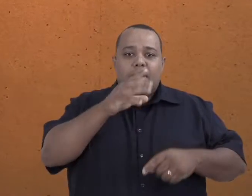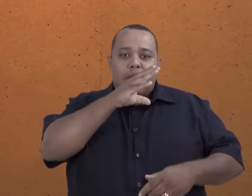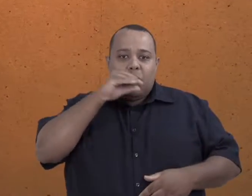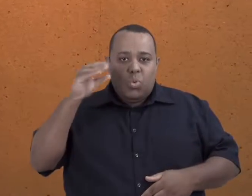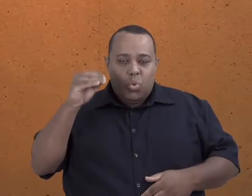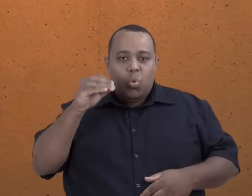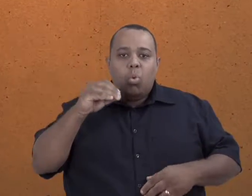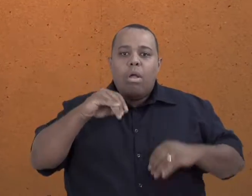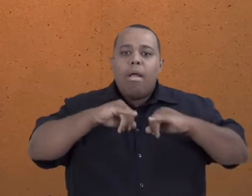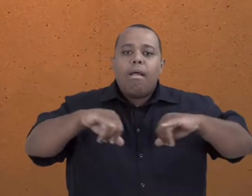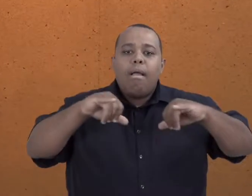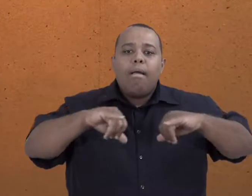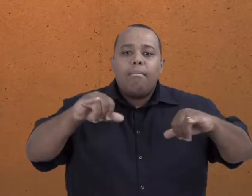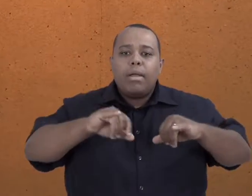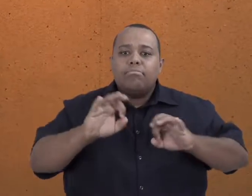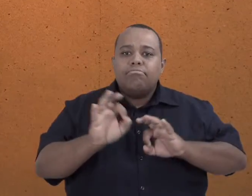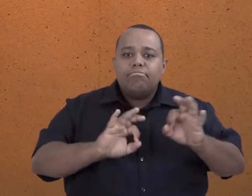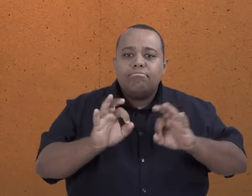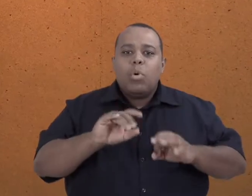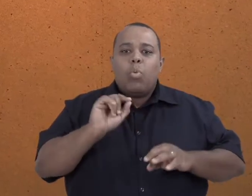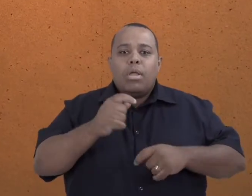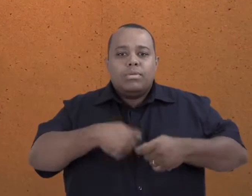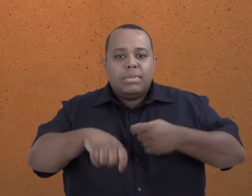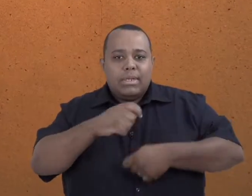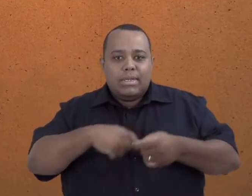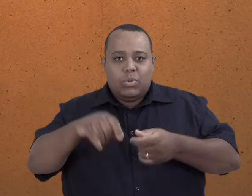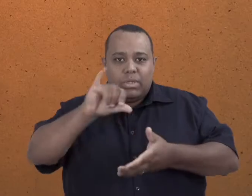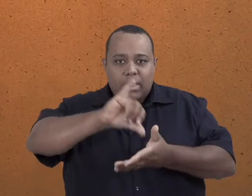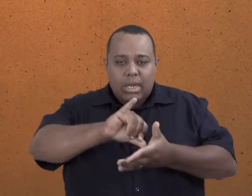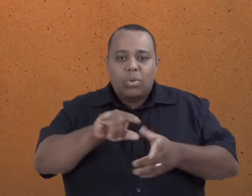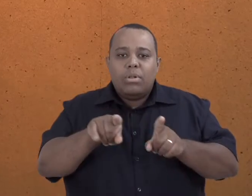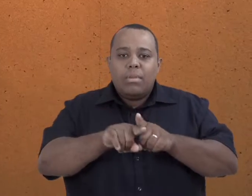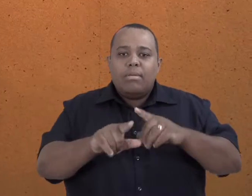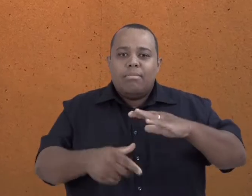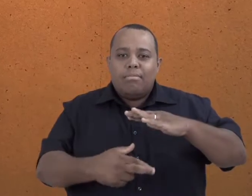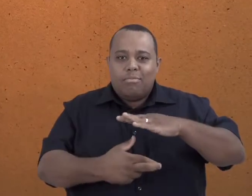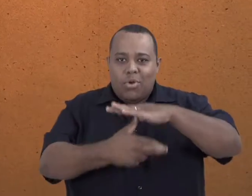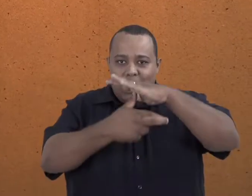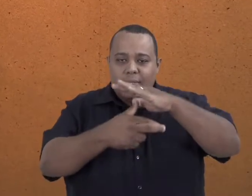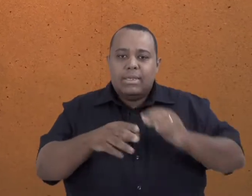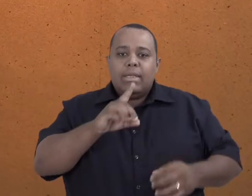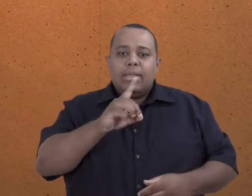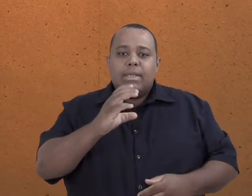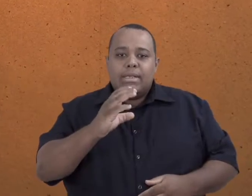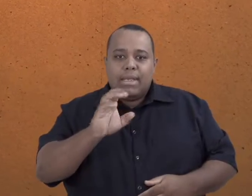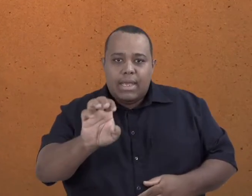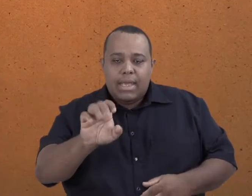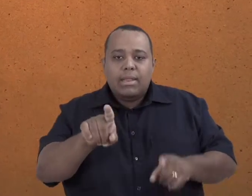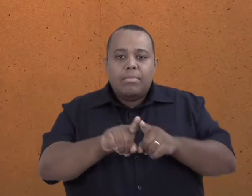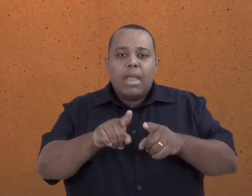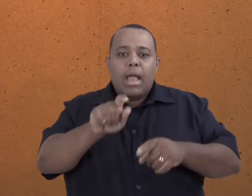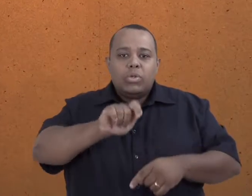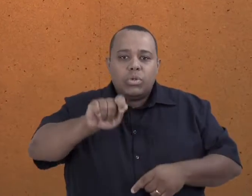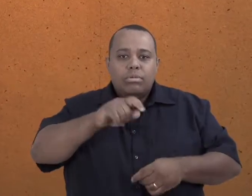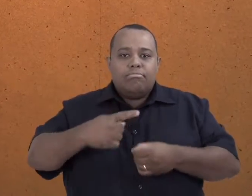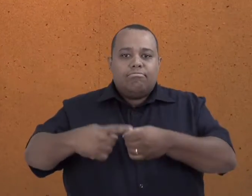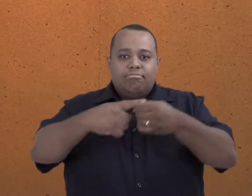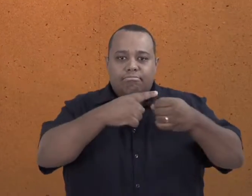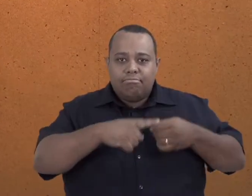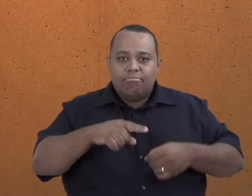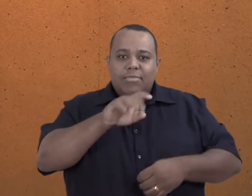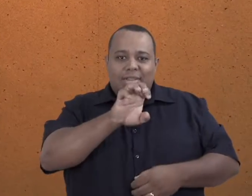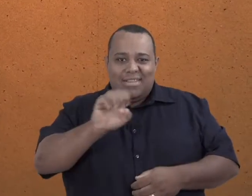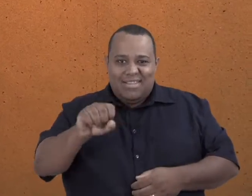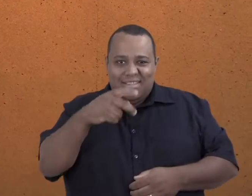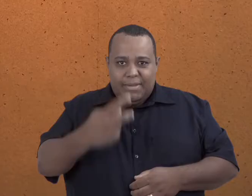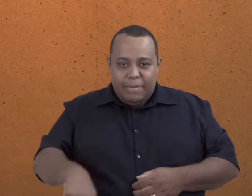campanha está sendo organizada em conjunto pela Administração Central, PROEX, DCE e pela Associação dos Municípios do Espírito Santo, que é